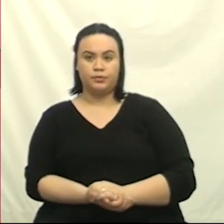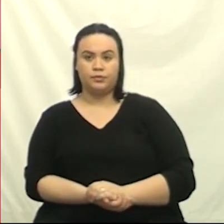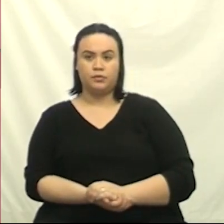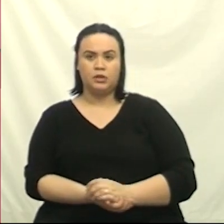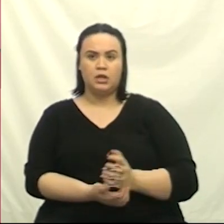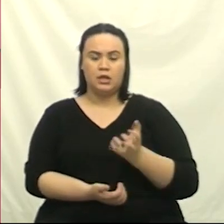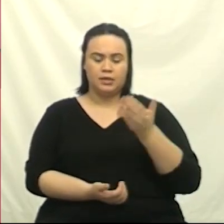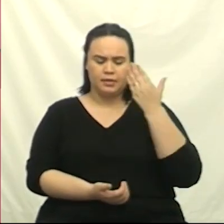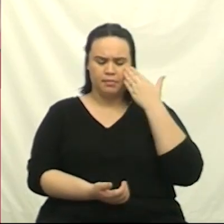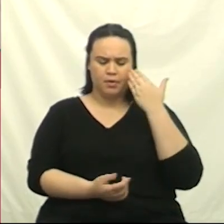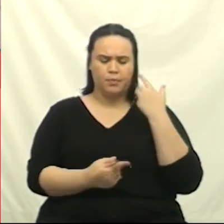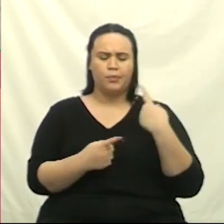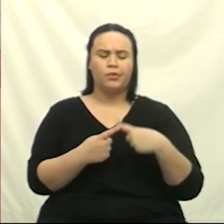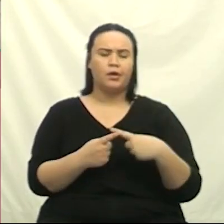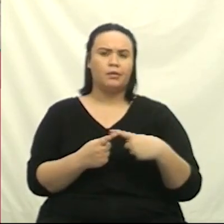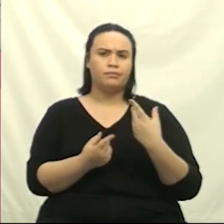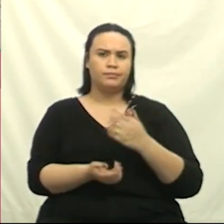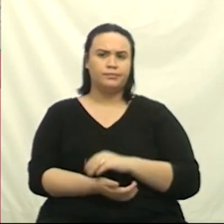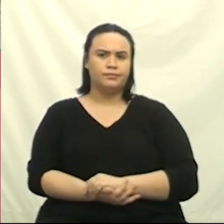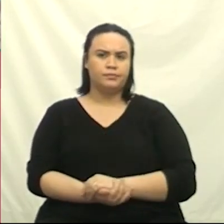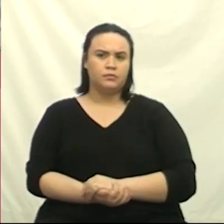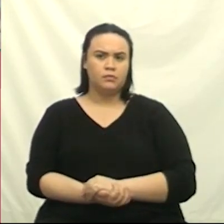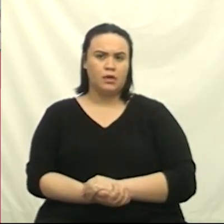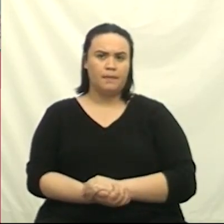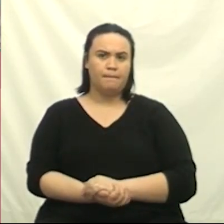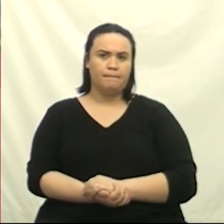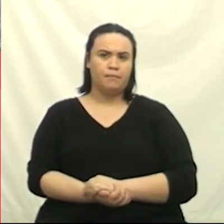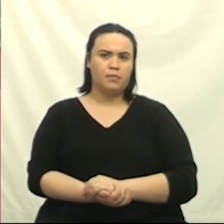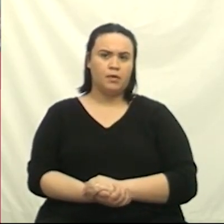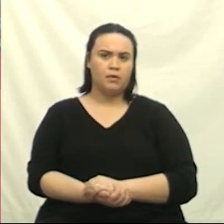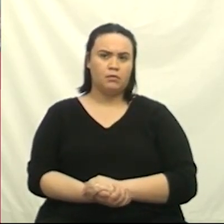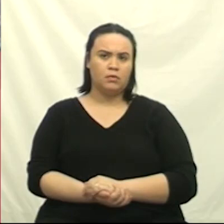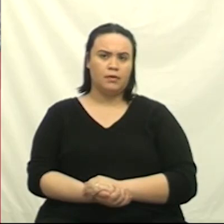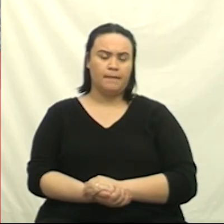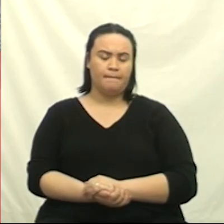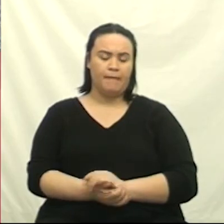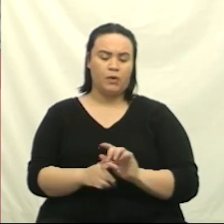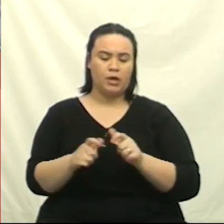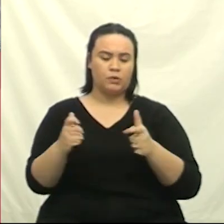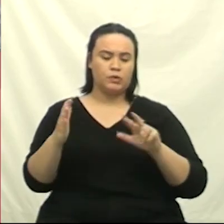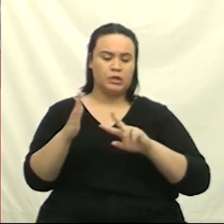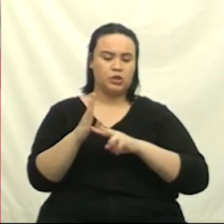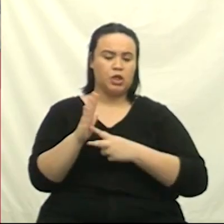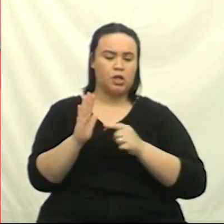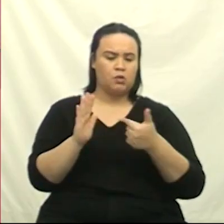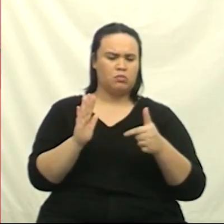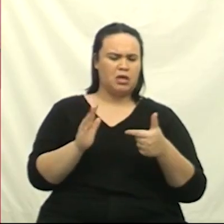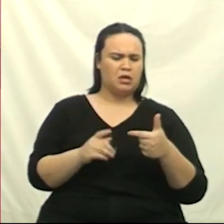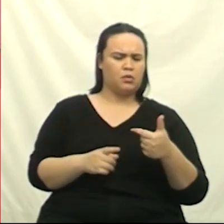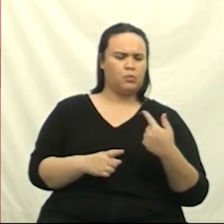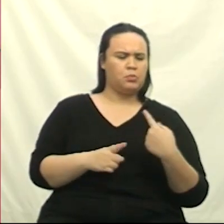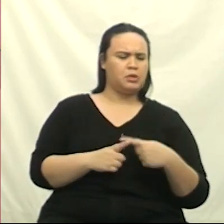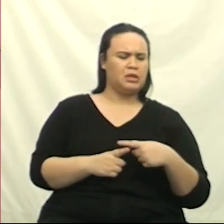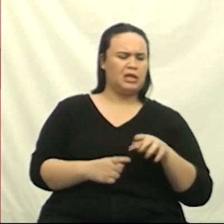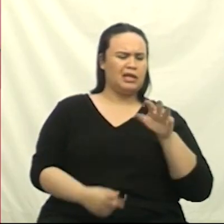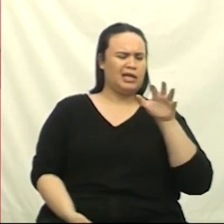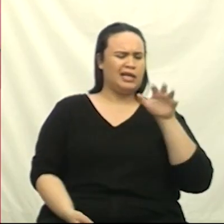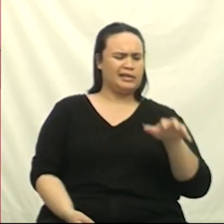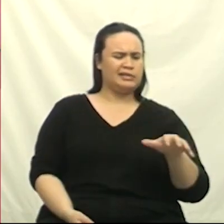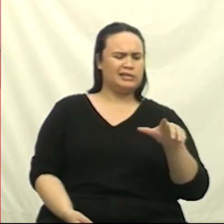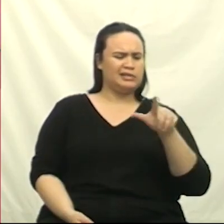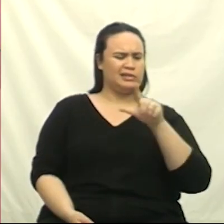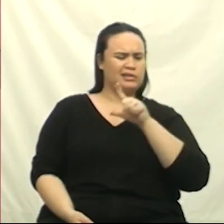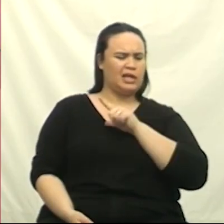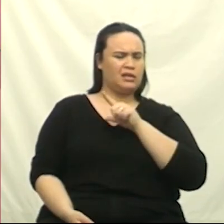explicação sobre isso porque se muito segmento sindical não tem isso daí porque tendo servidor